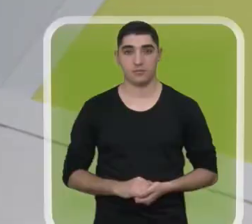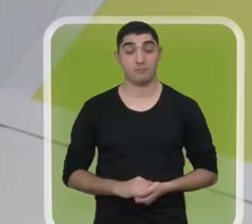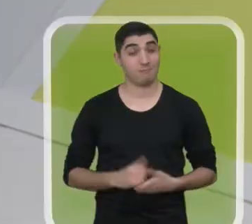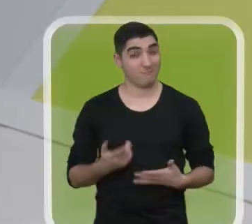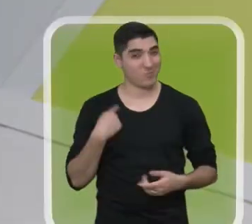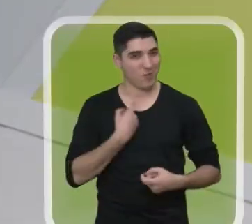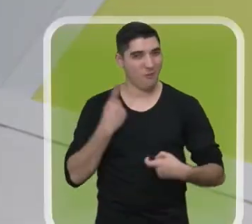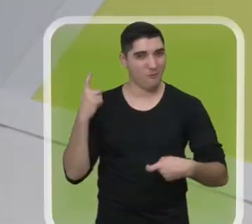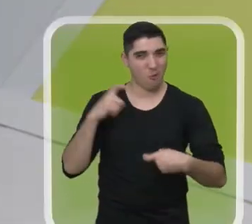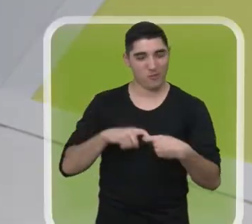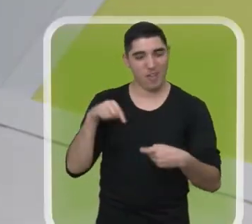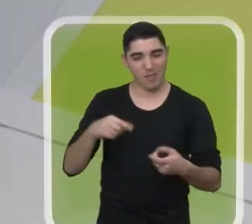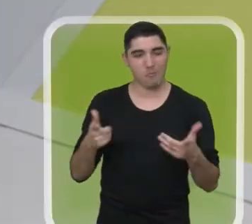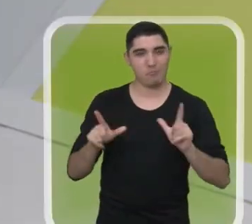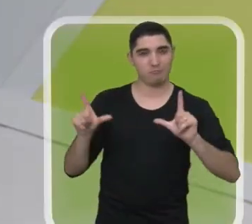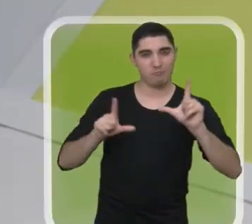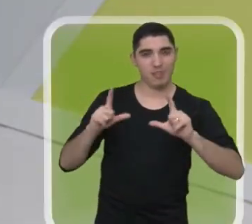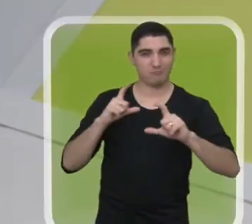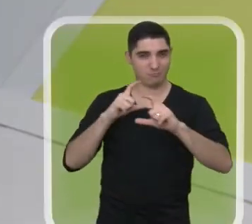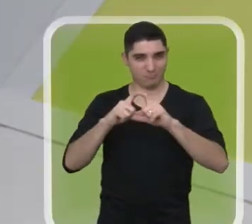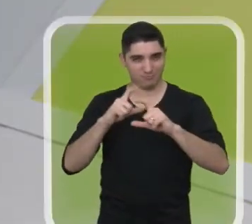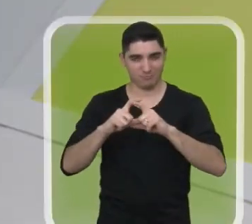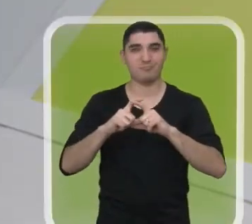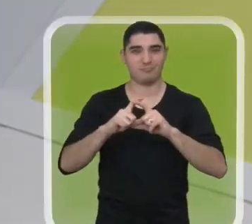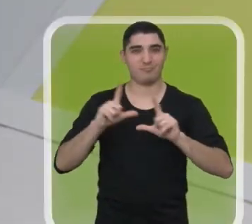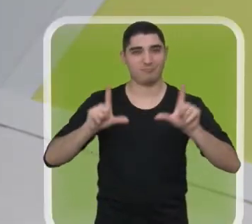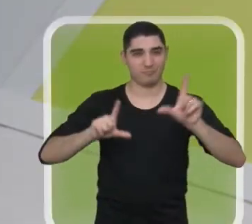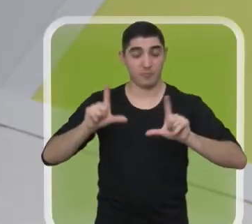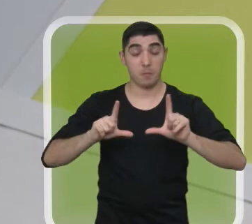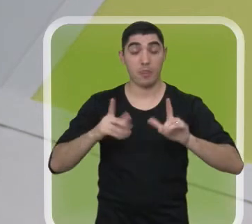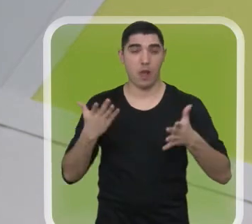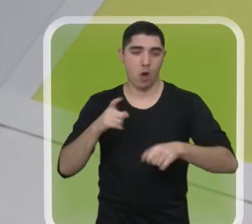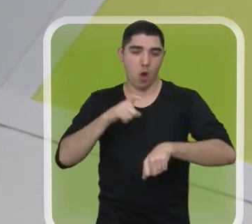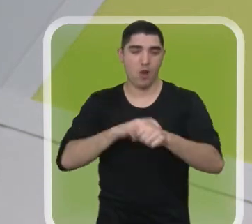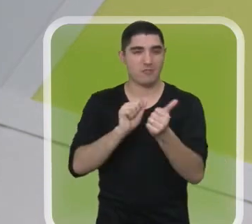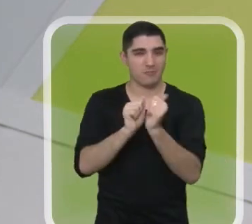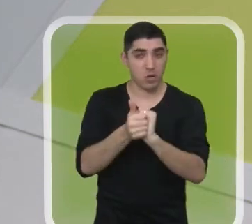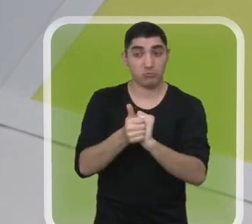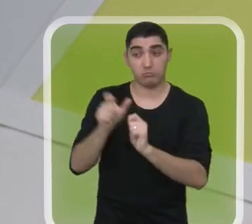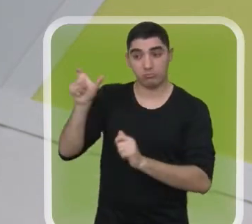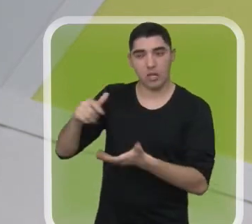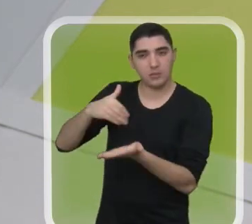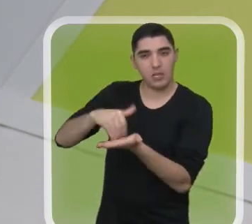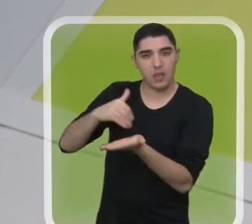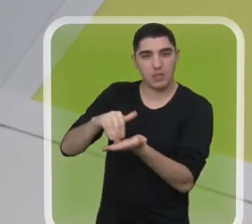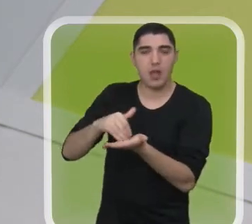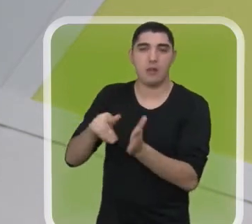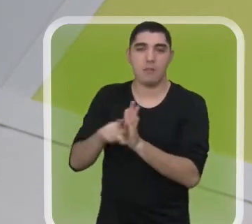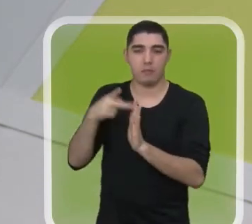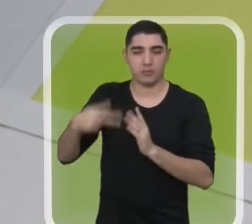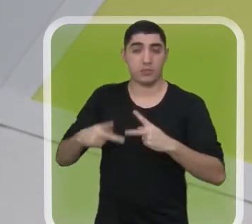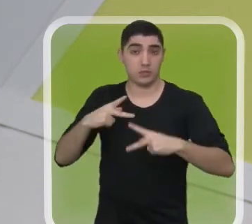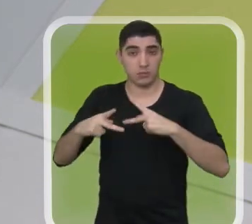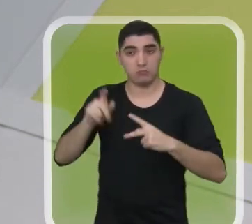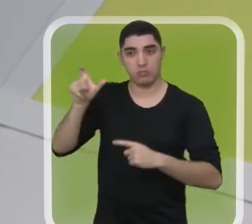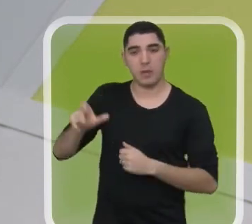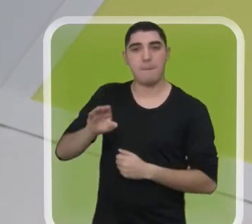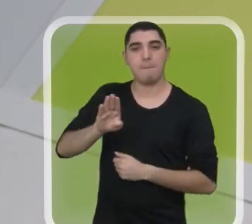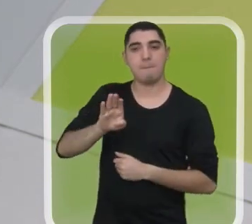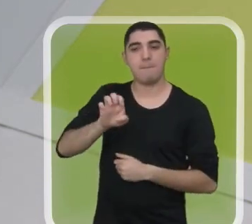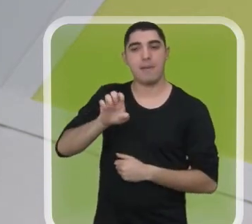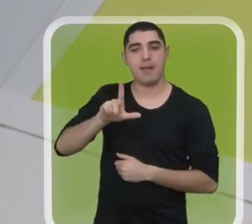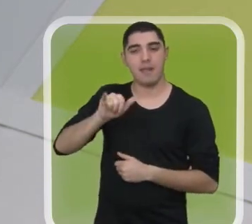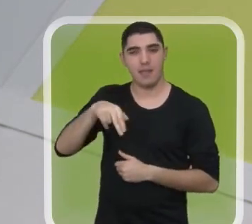Estamos de volta aqui pela tela da TV Câmara com o Hora do Esporte, recebendo o secretário de Apoio Jurídico de São José dos Campos, o Dr. Bellini, que estava